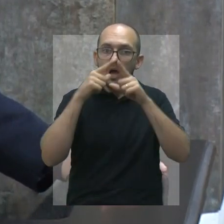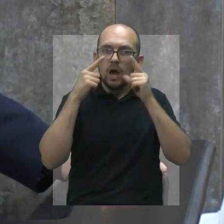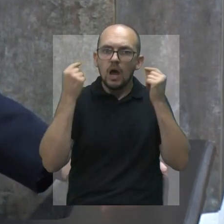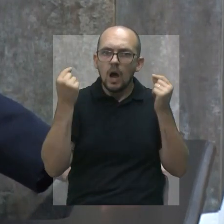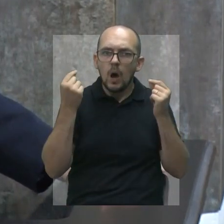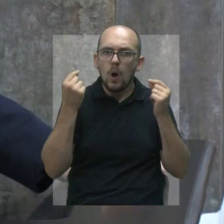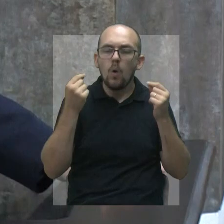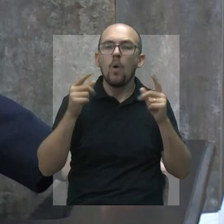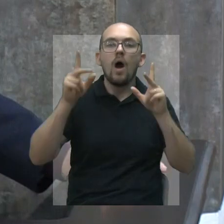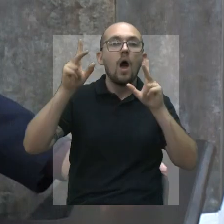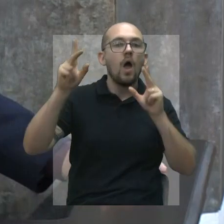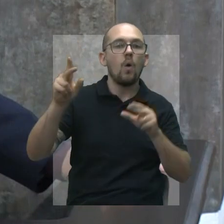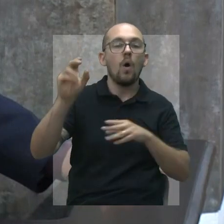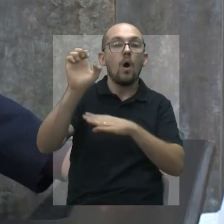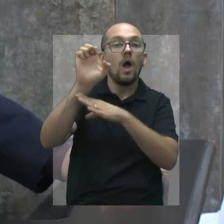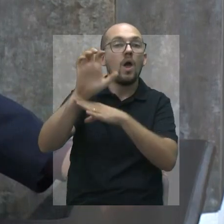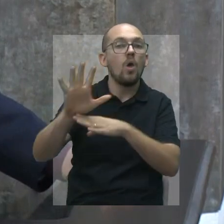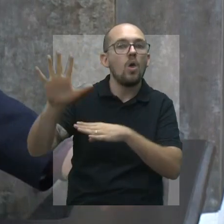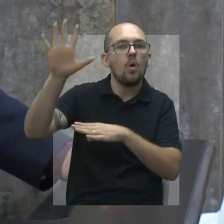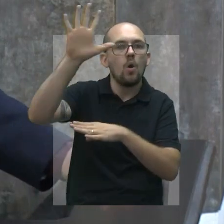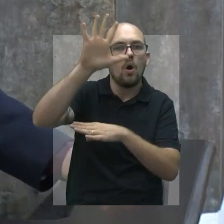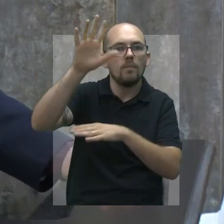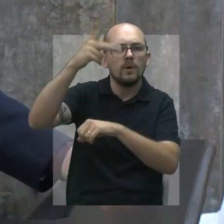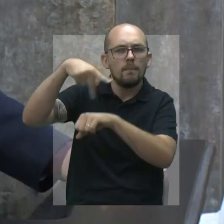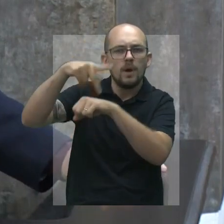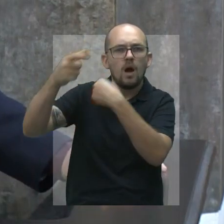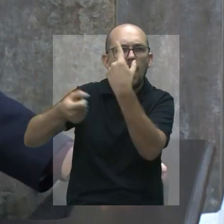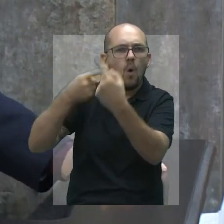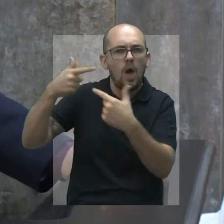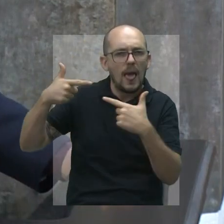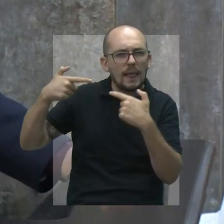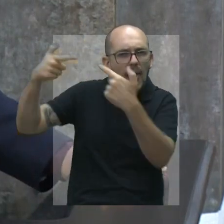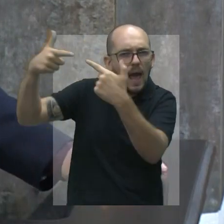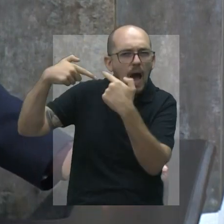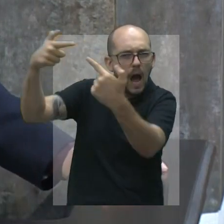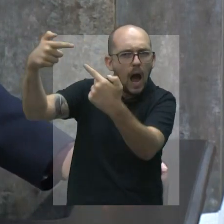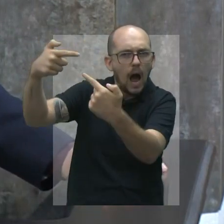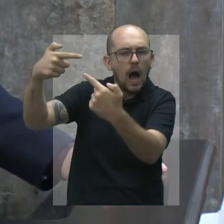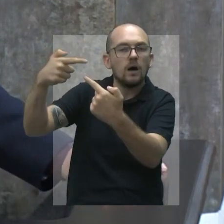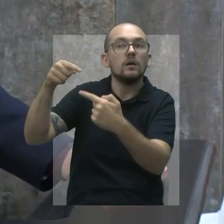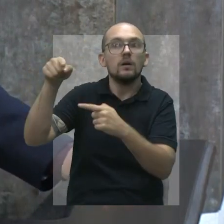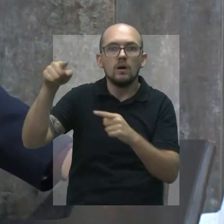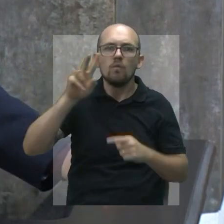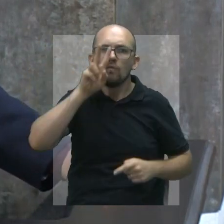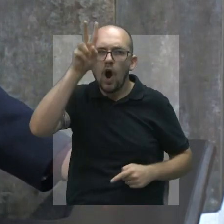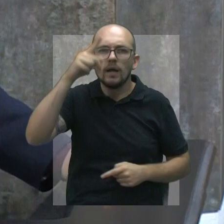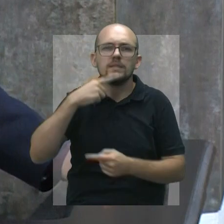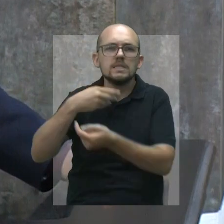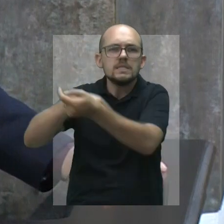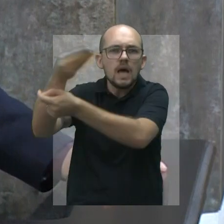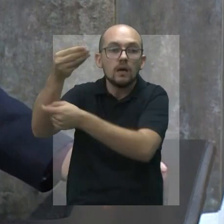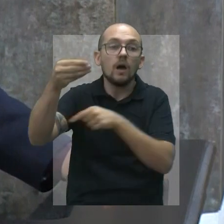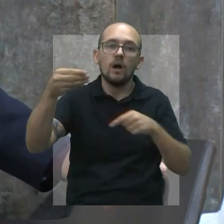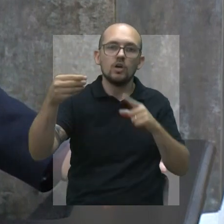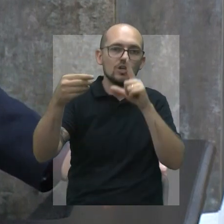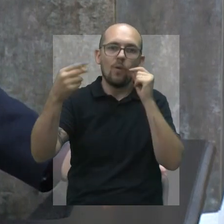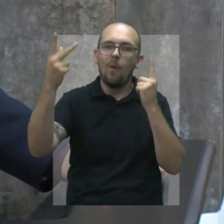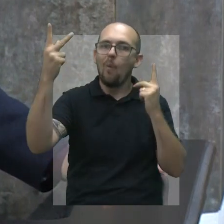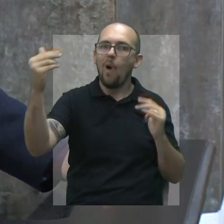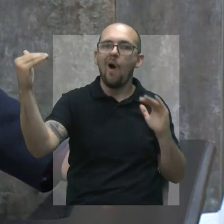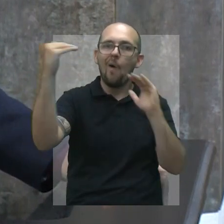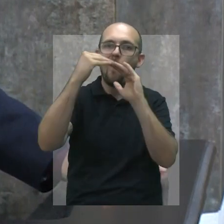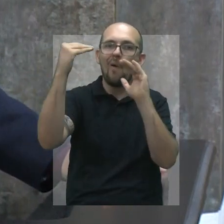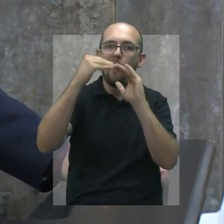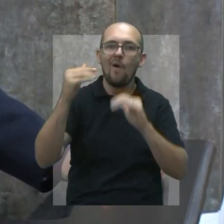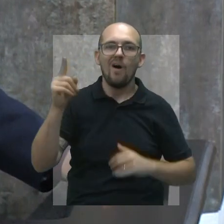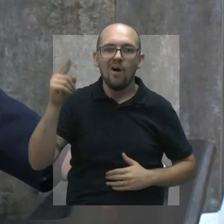de países que tiveram guerras, como na Europa. Isso é um orgulho para todos nós. Vocês fazem parte de